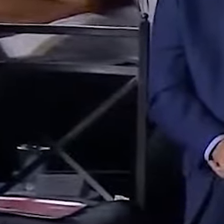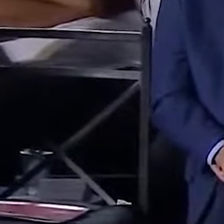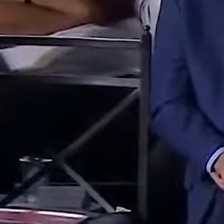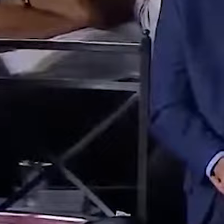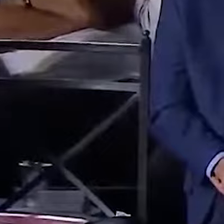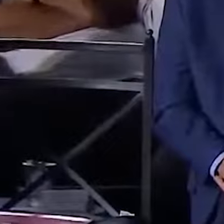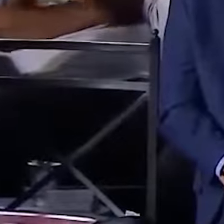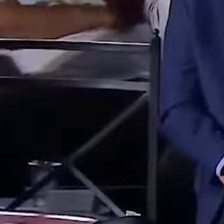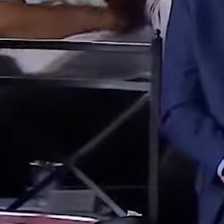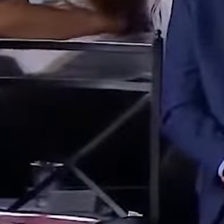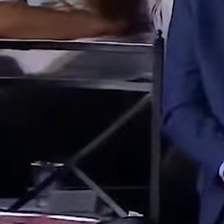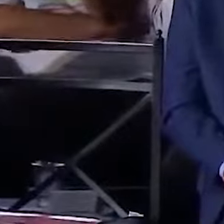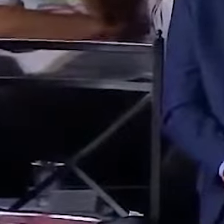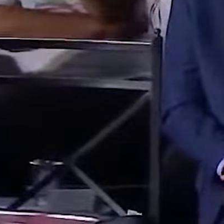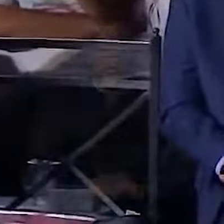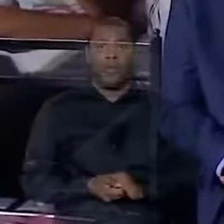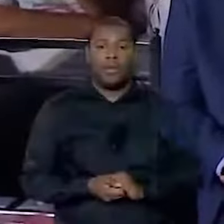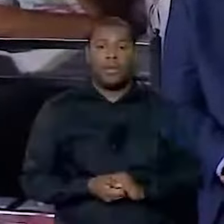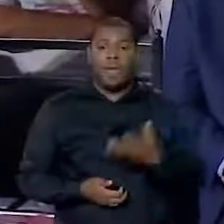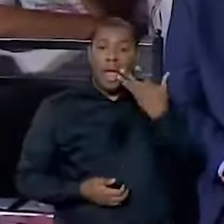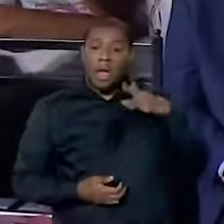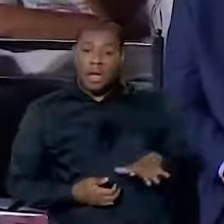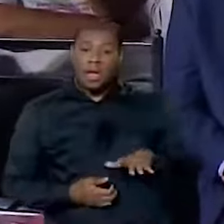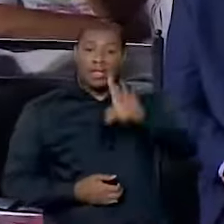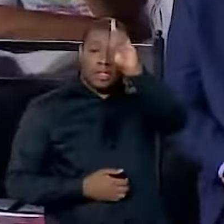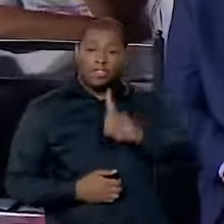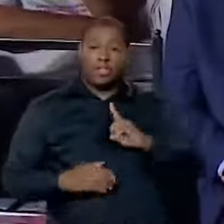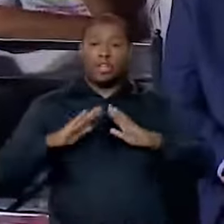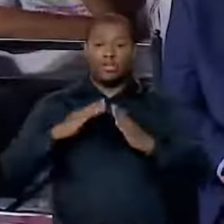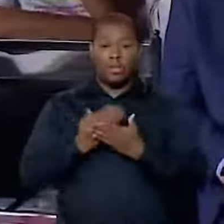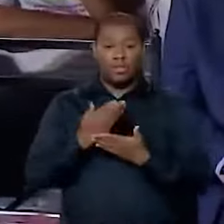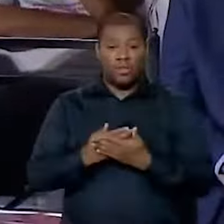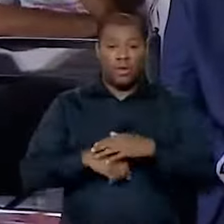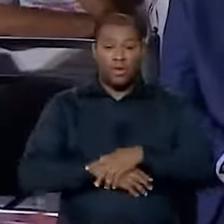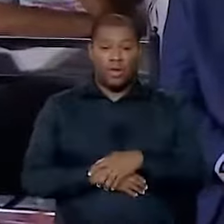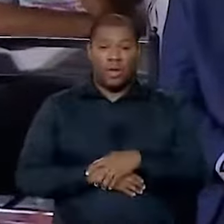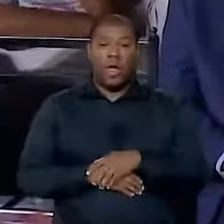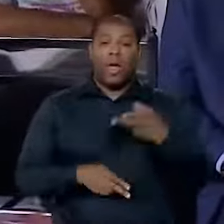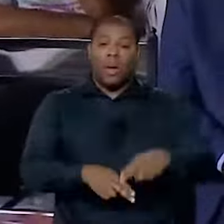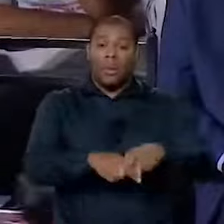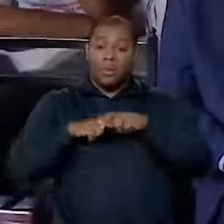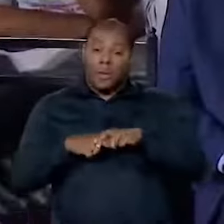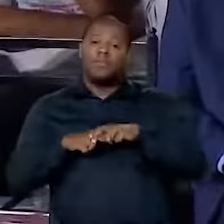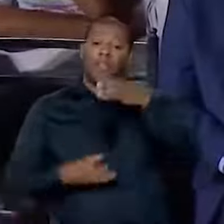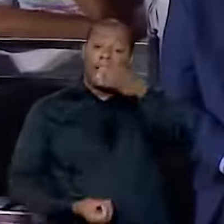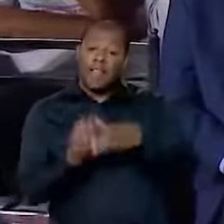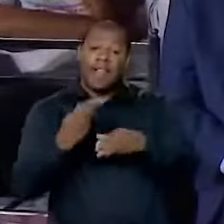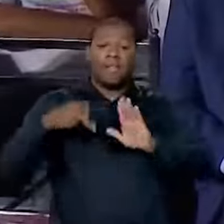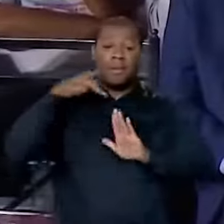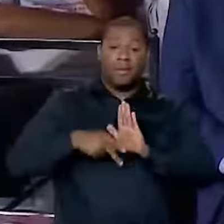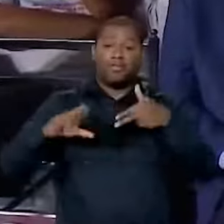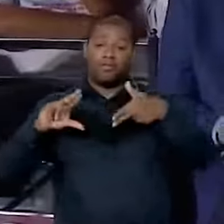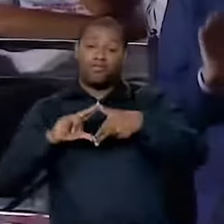estar na escola, não está na escola porque tem que ajudar no orçamento. Aí nós criamos uma poupança para o pessoal do